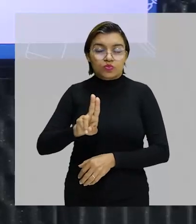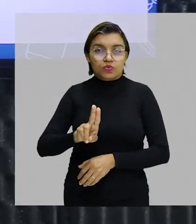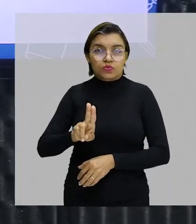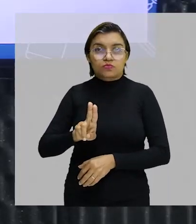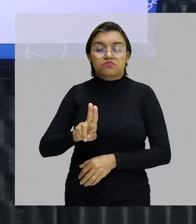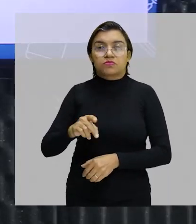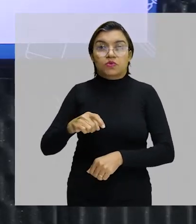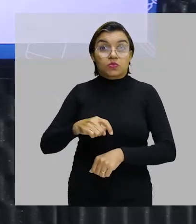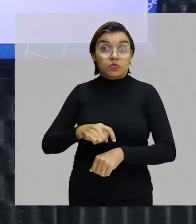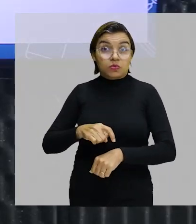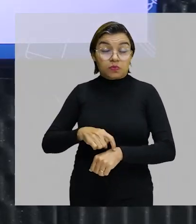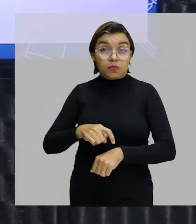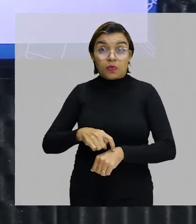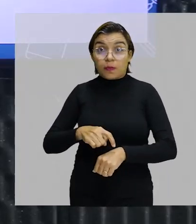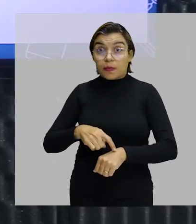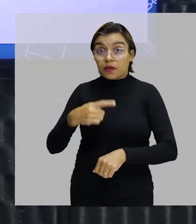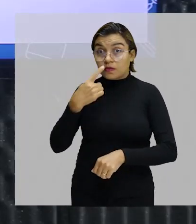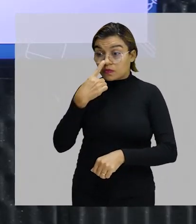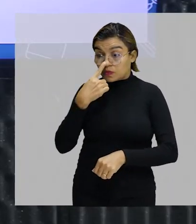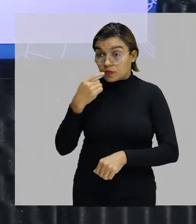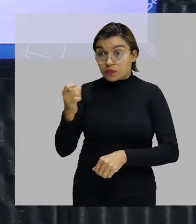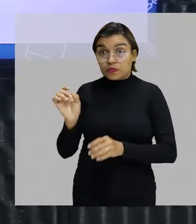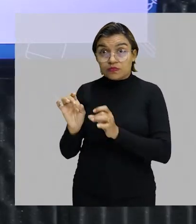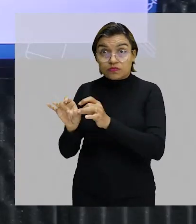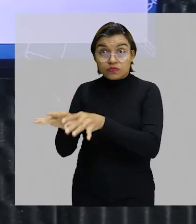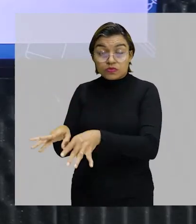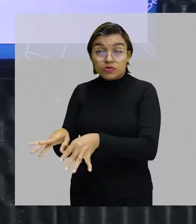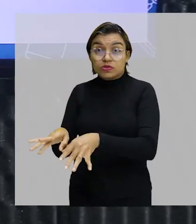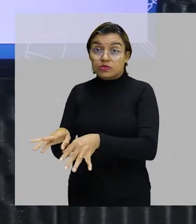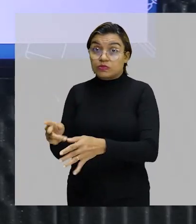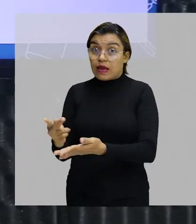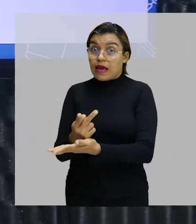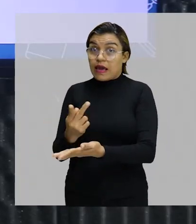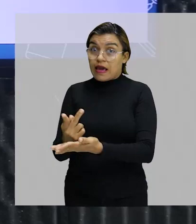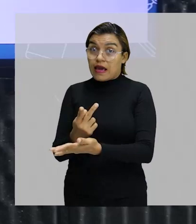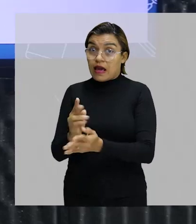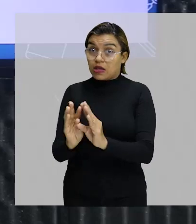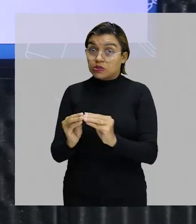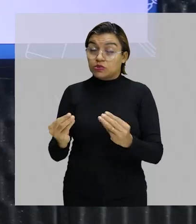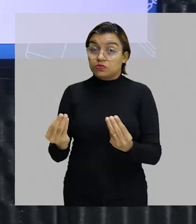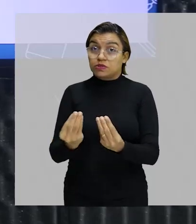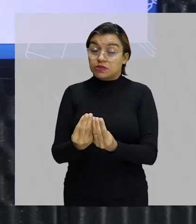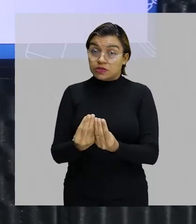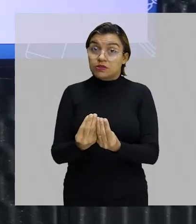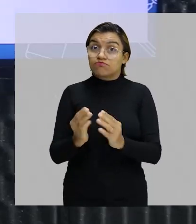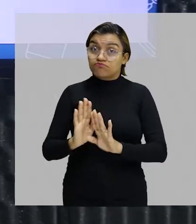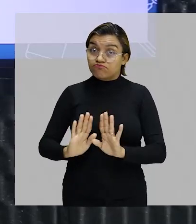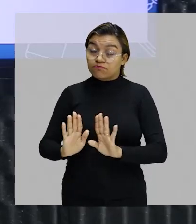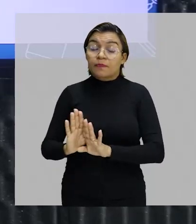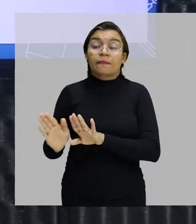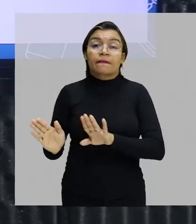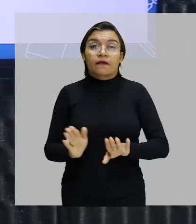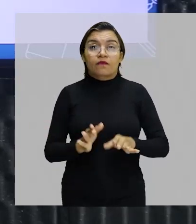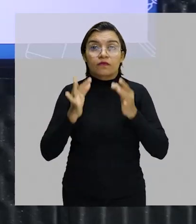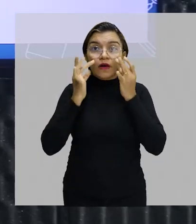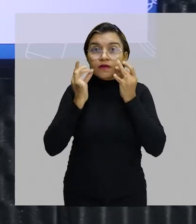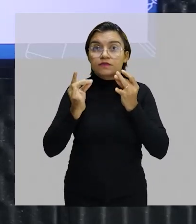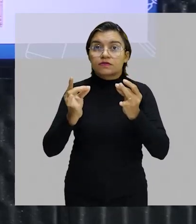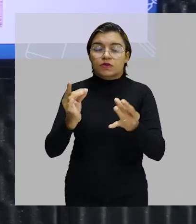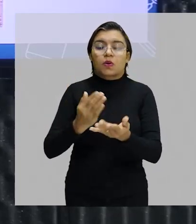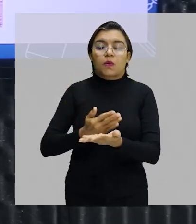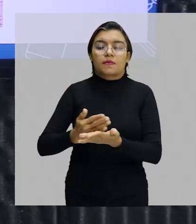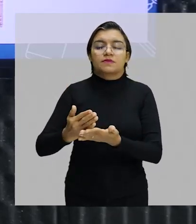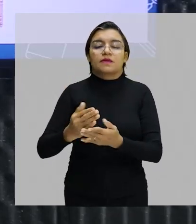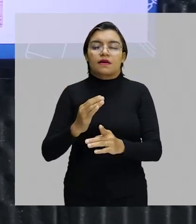descarte incorreto dessas substâncias. Show de bola? Conto com sua atenção e vamos iniciar,